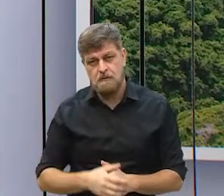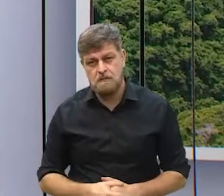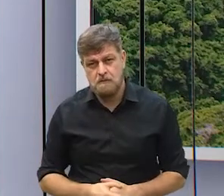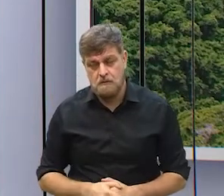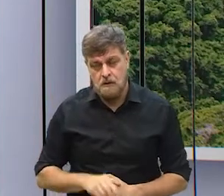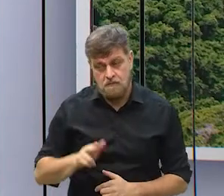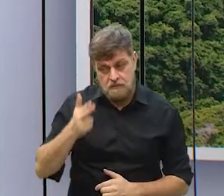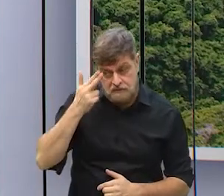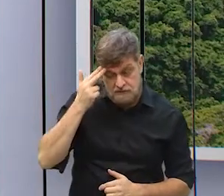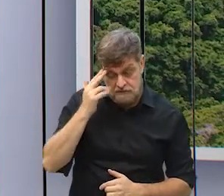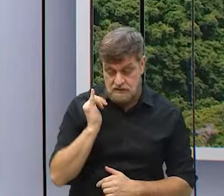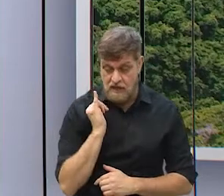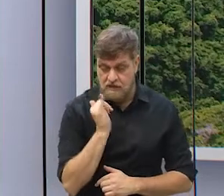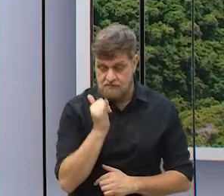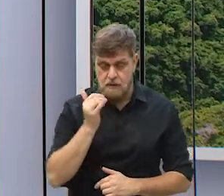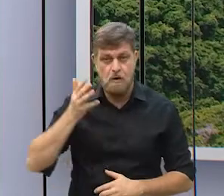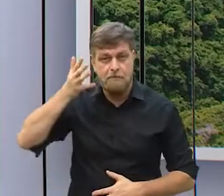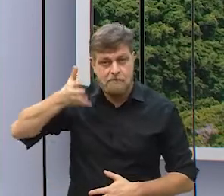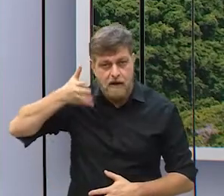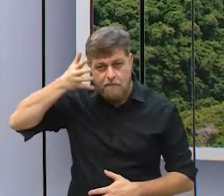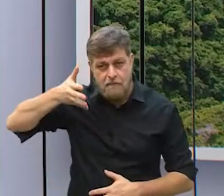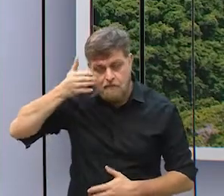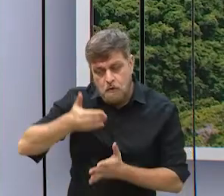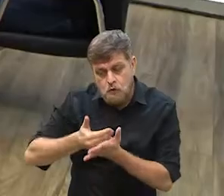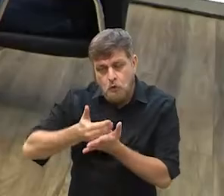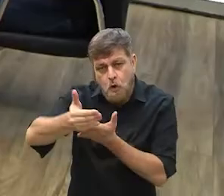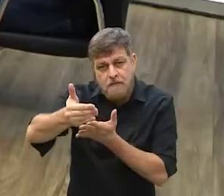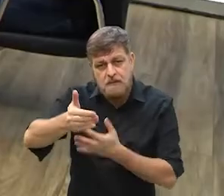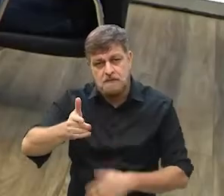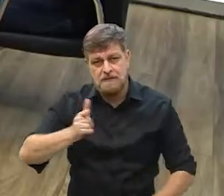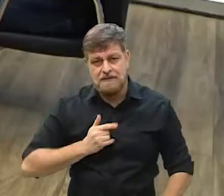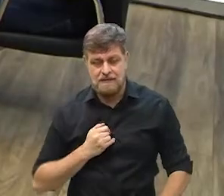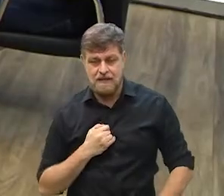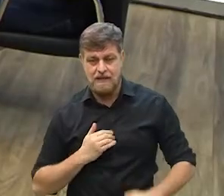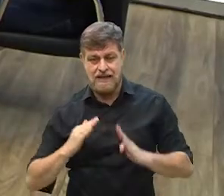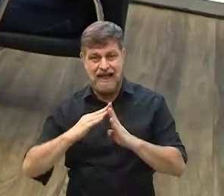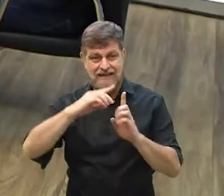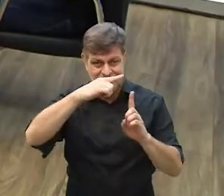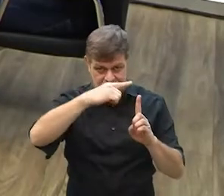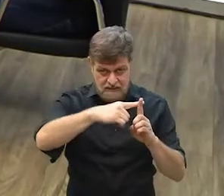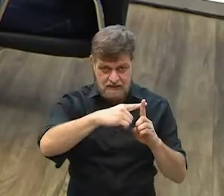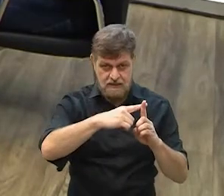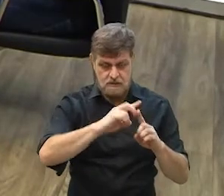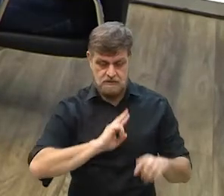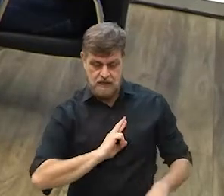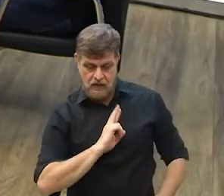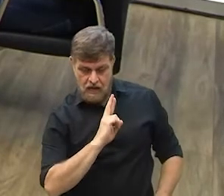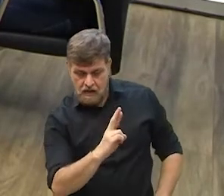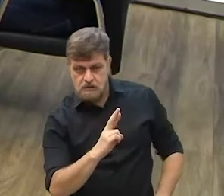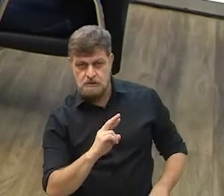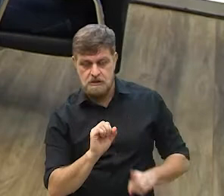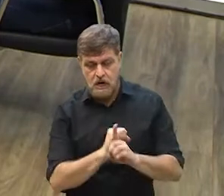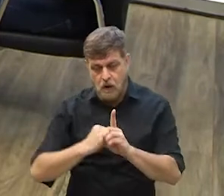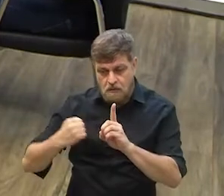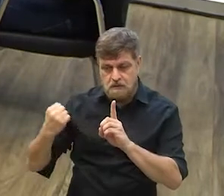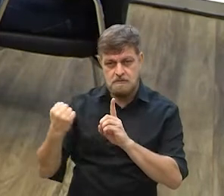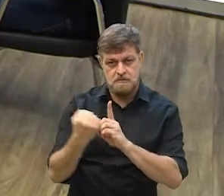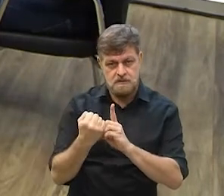tinha mencionado no início, né, no momento da fala, as entidades religiosas, as entidades